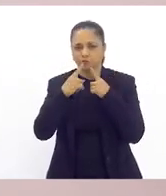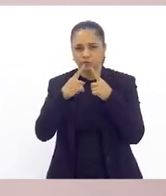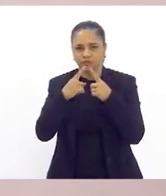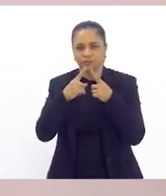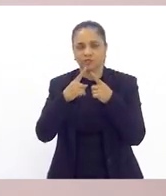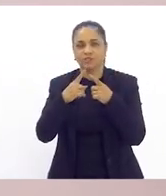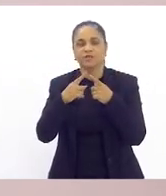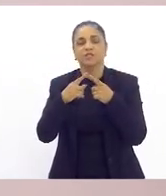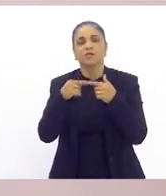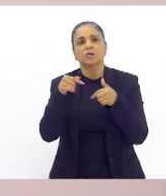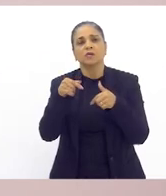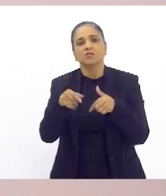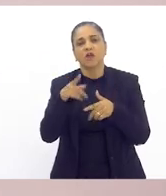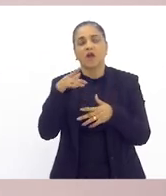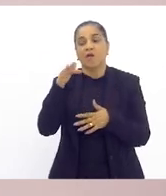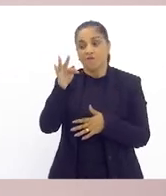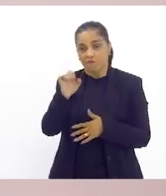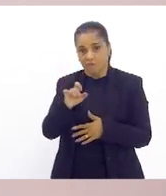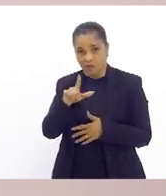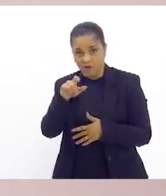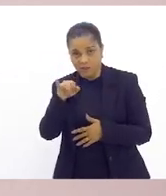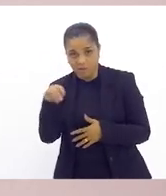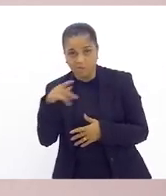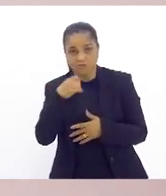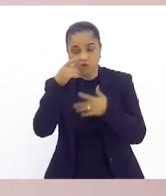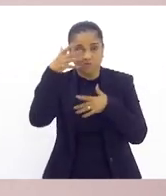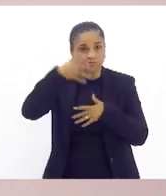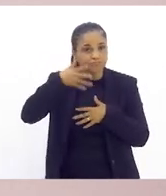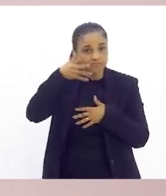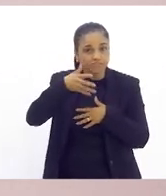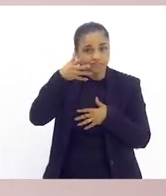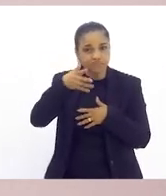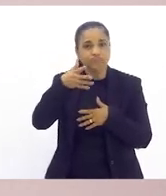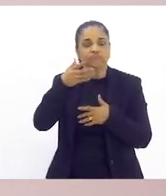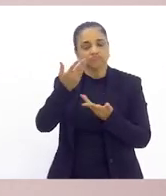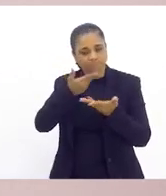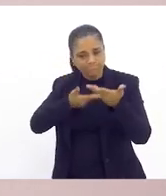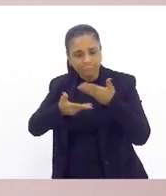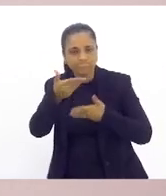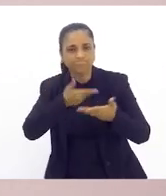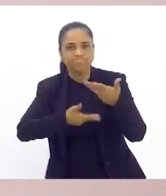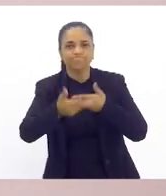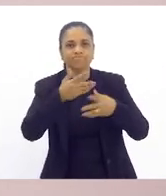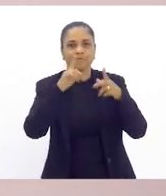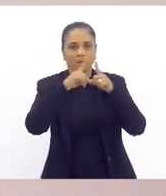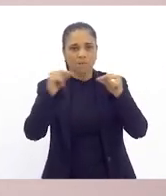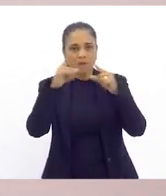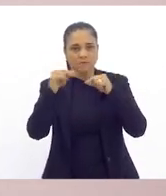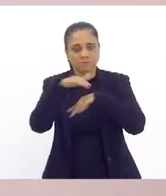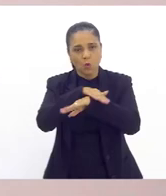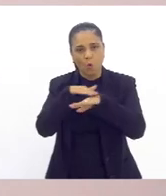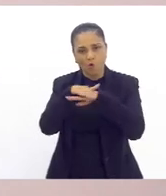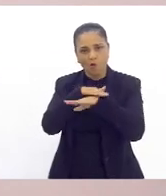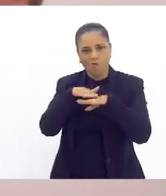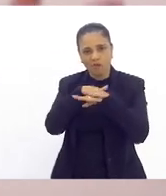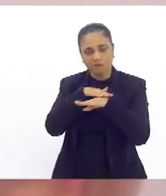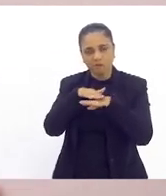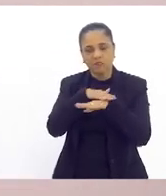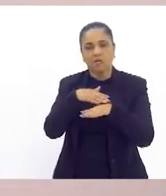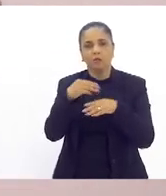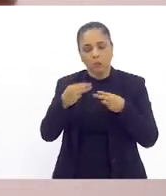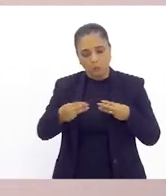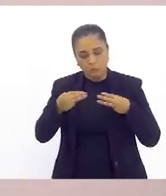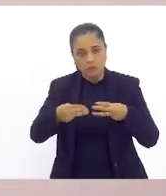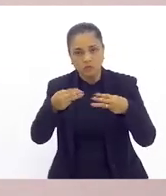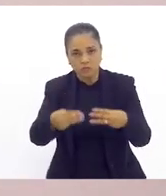Como foi mencionado aqui pelo Felipe tem feito uma interlocução incessante lá em Brasília com com o